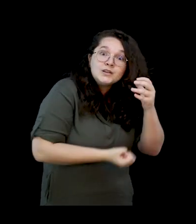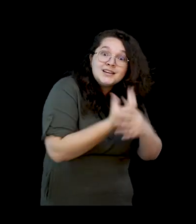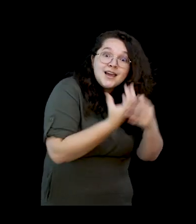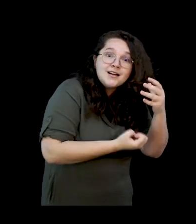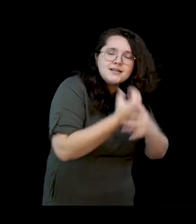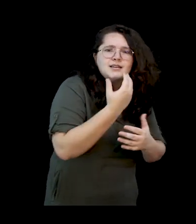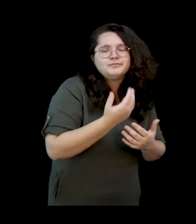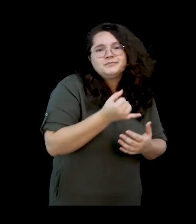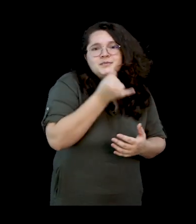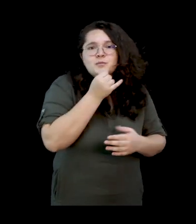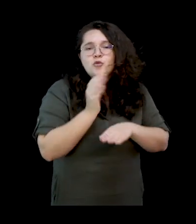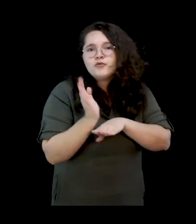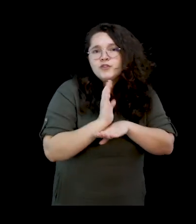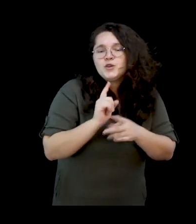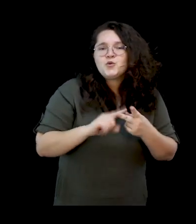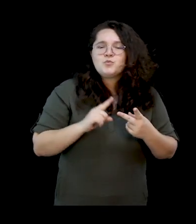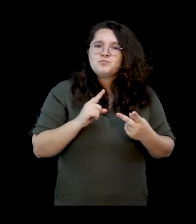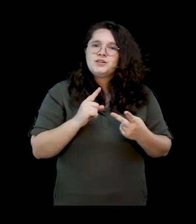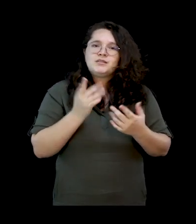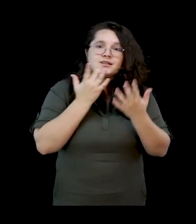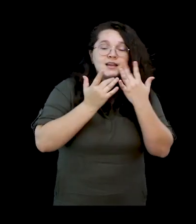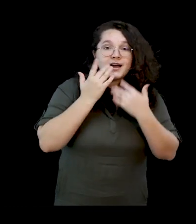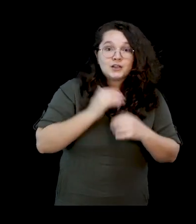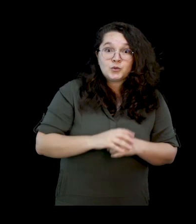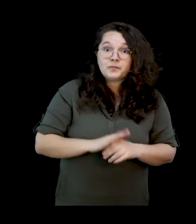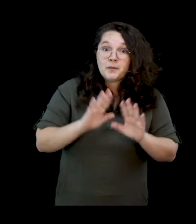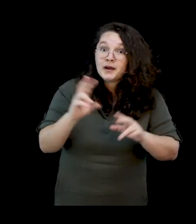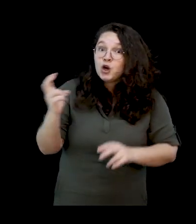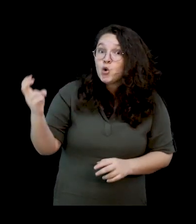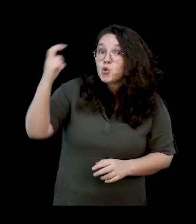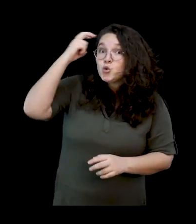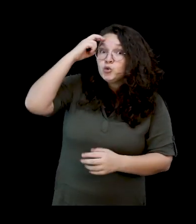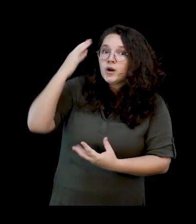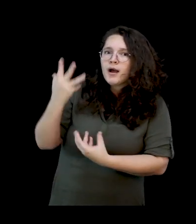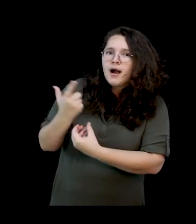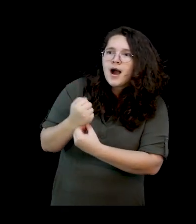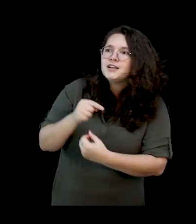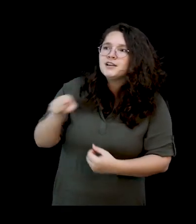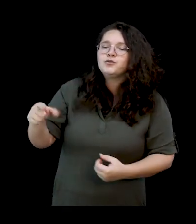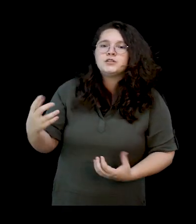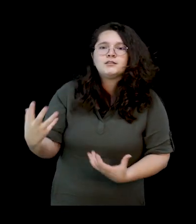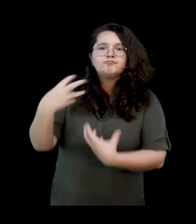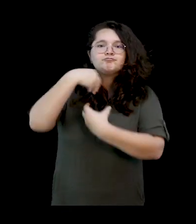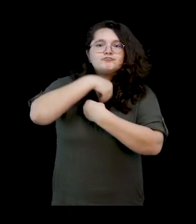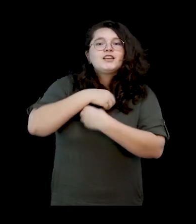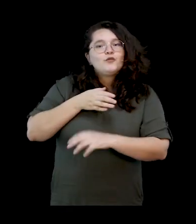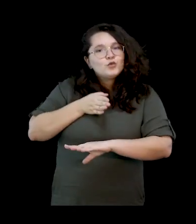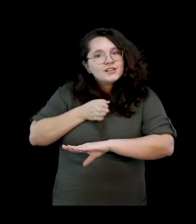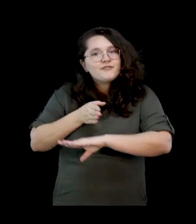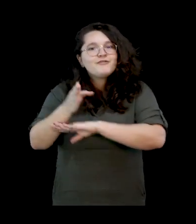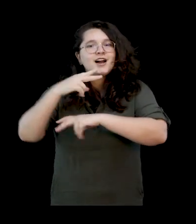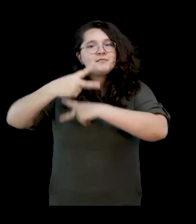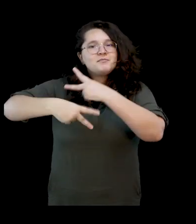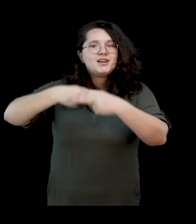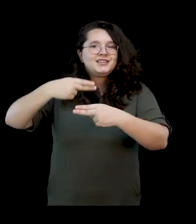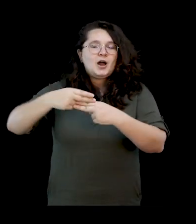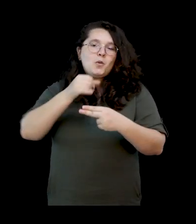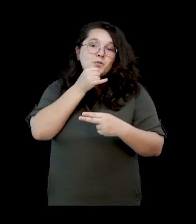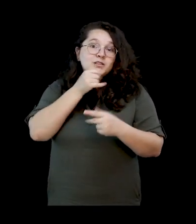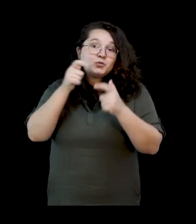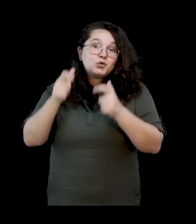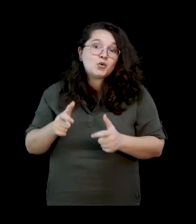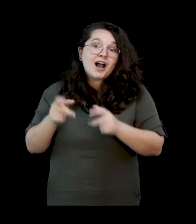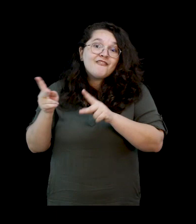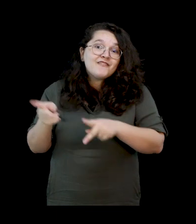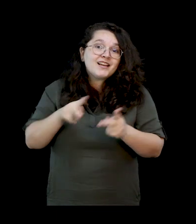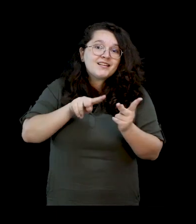da arte é você ir a toda a Bienal de Veneza, porque você tem de estar na cultura, na Bienal de Veneza, é você ir, é você